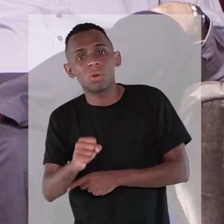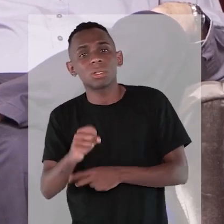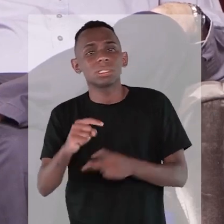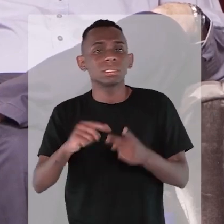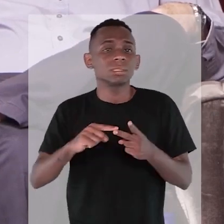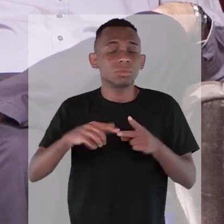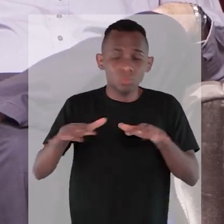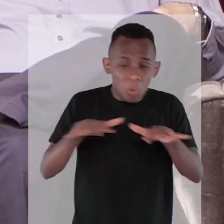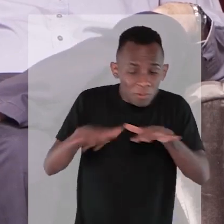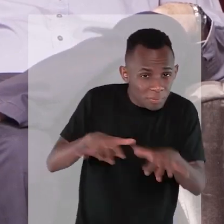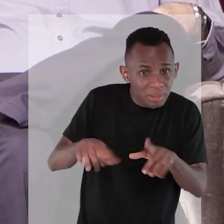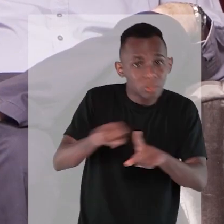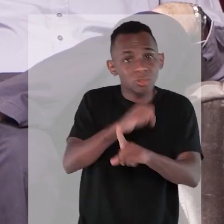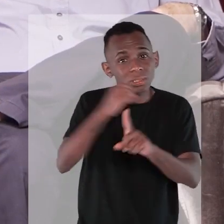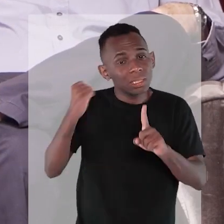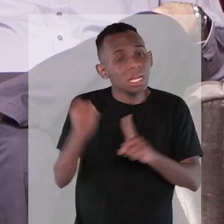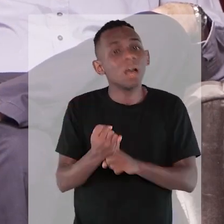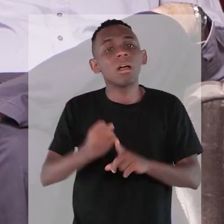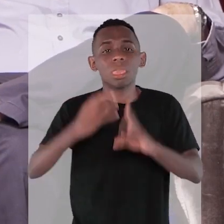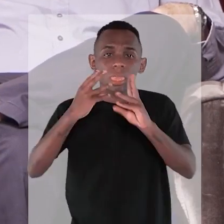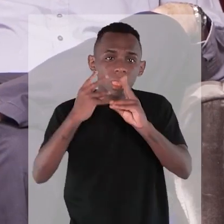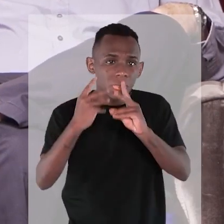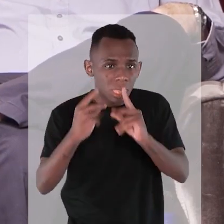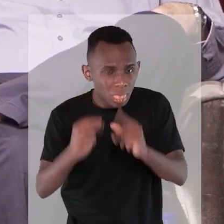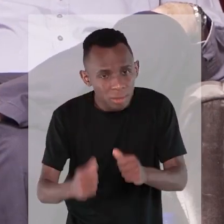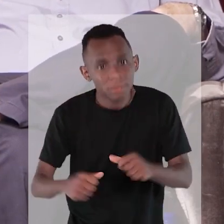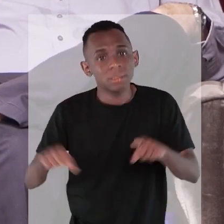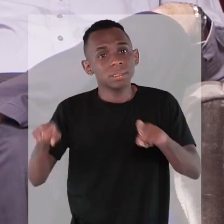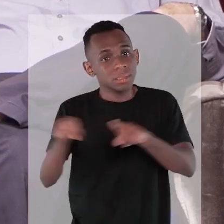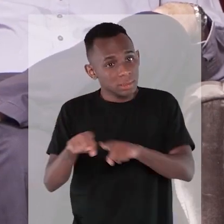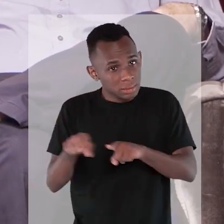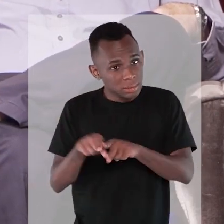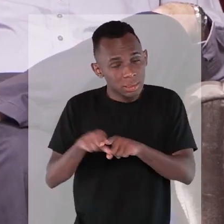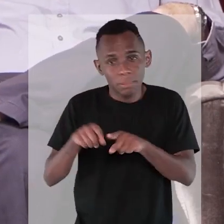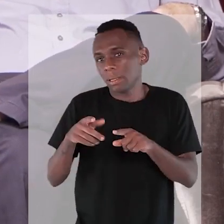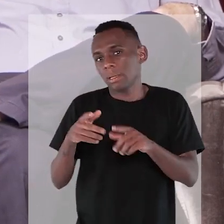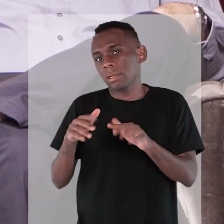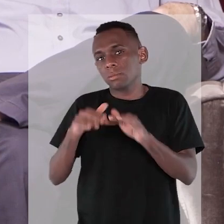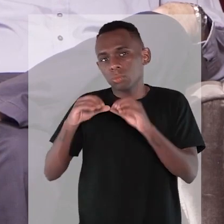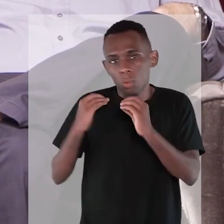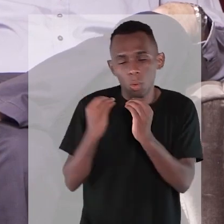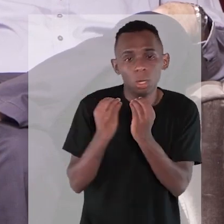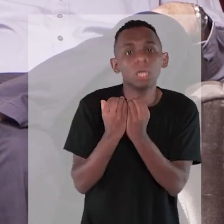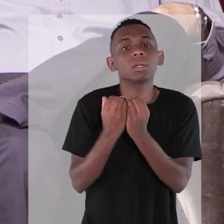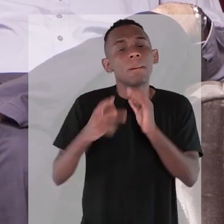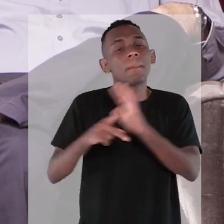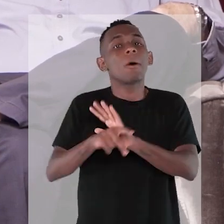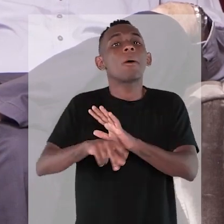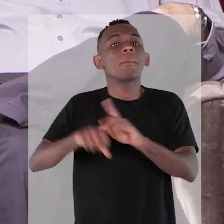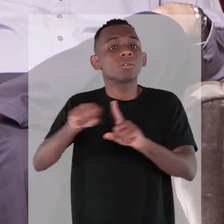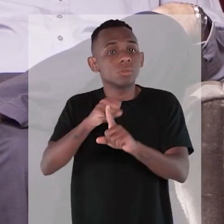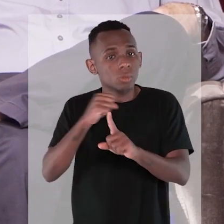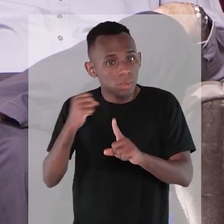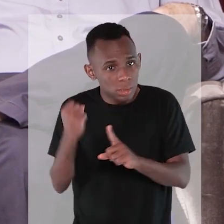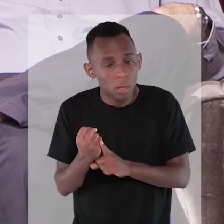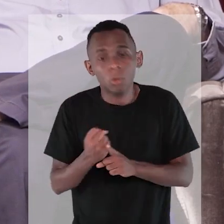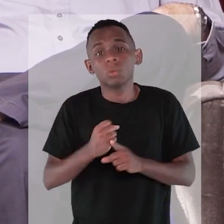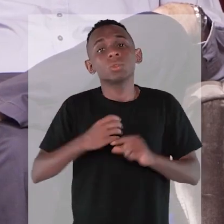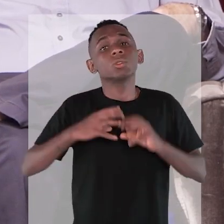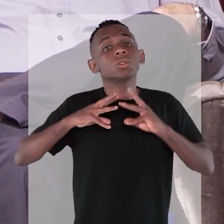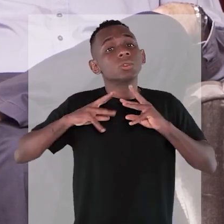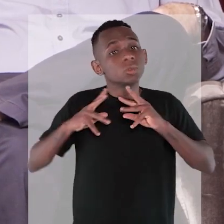politicamente correto, então inclusive de convenções sociais que nós temos para viver em conjunto. É basicamente tudo que coloca um